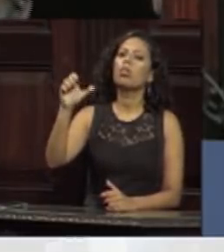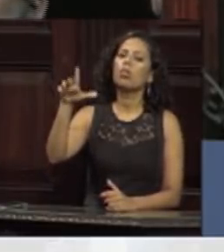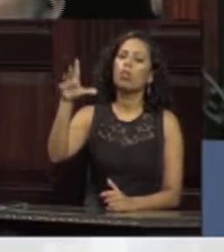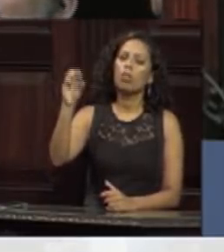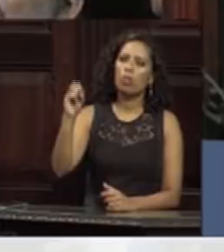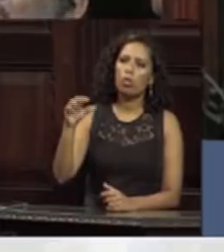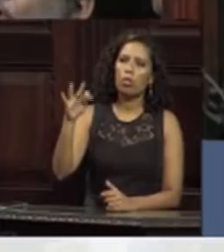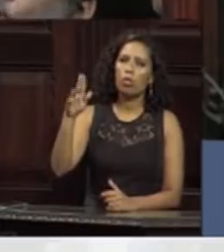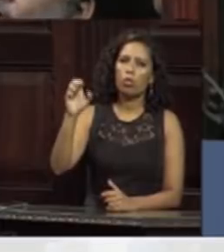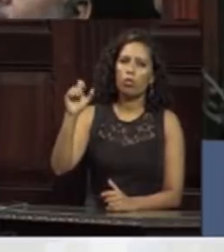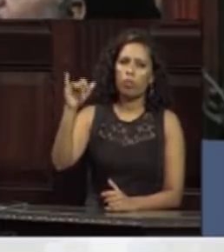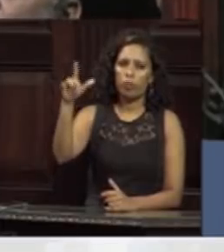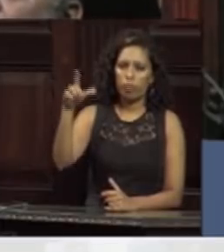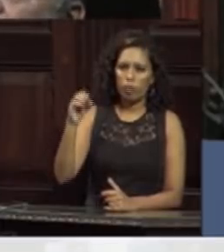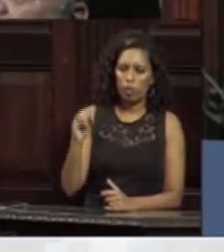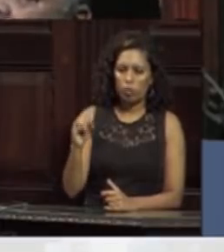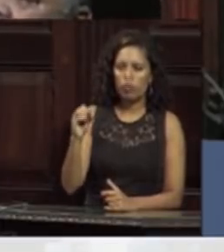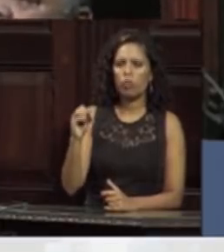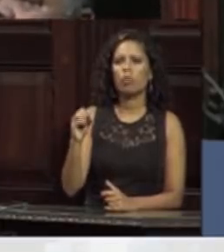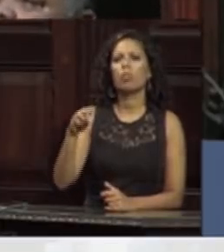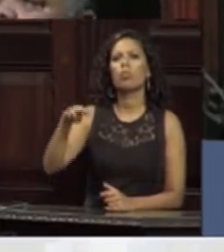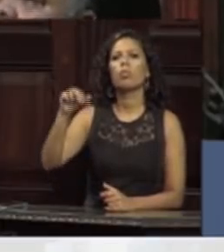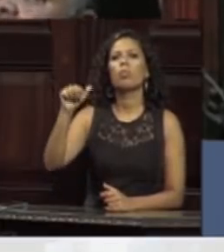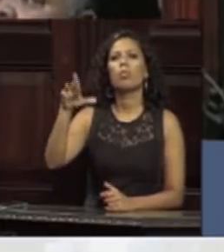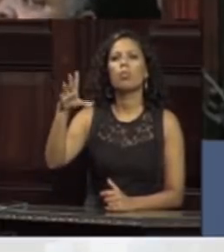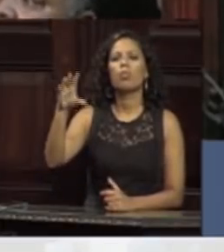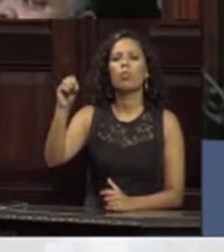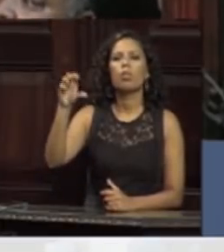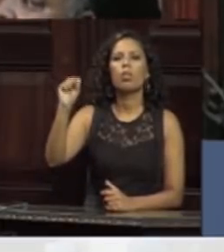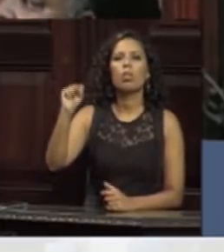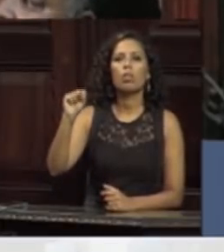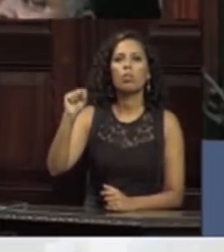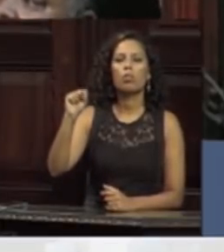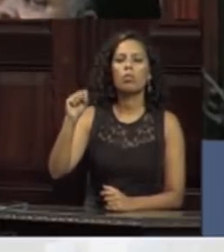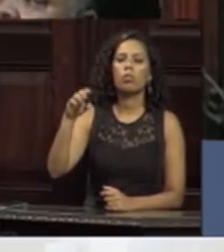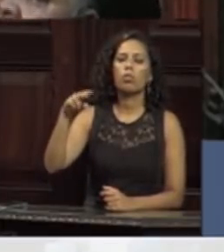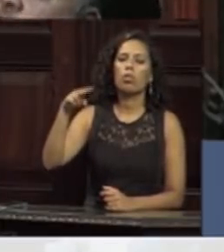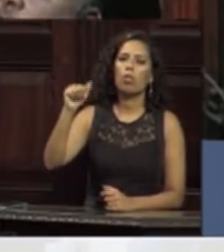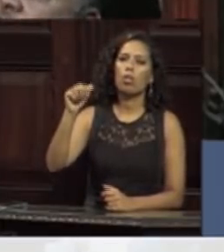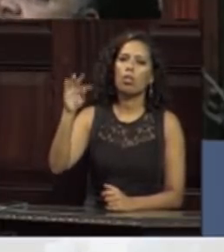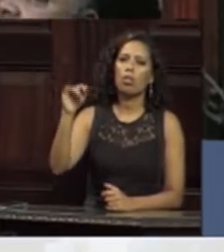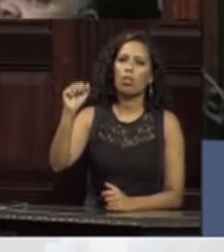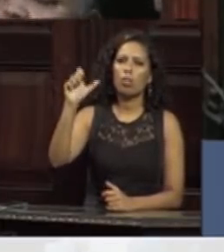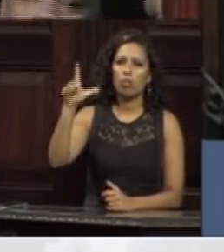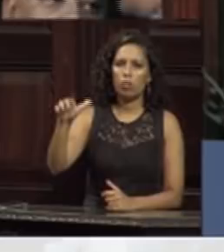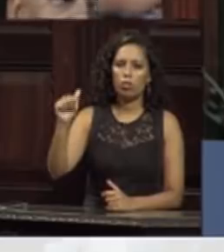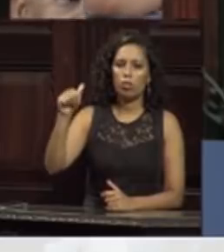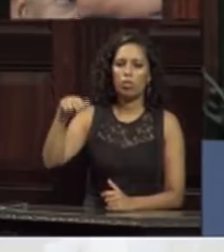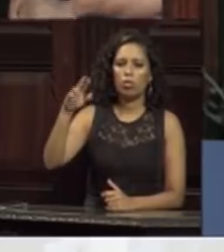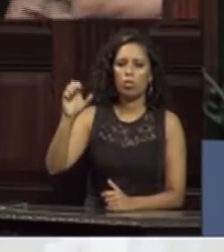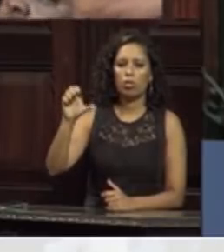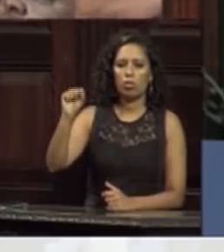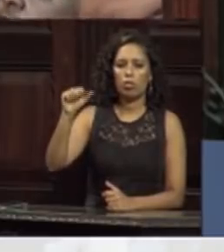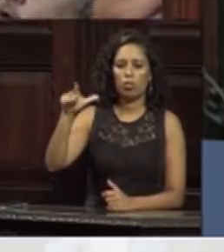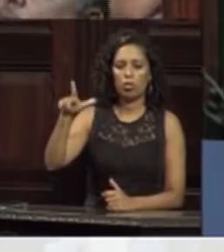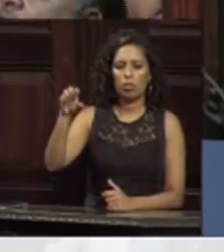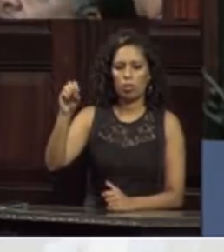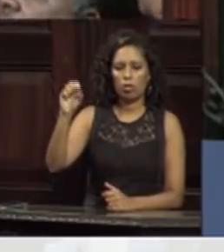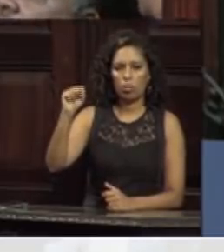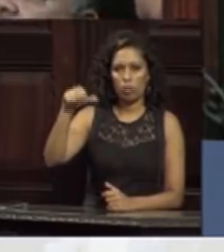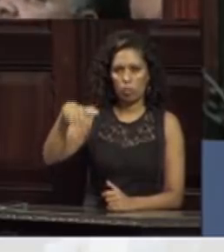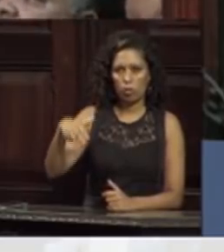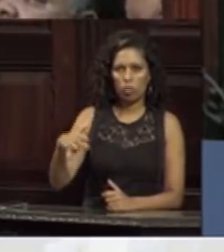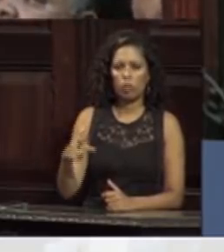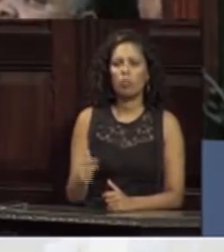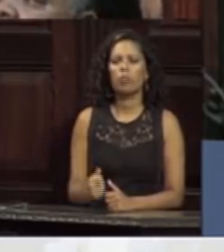Marcelo Simão, Márcia Giovanni, Marcos Abraão, Marcos Miller, Marcos Vinícius, presidente votou, Nelson Gonçalves, Pedro Augusto, Rafael